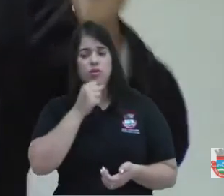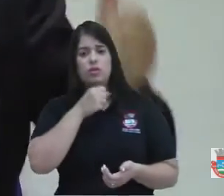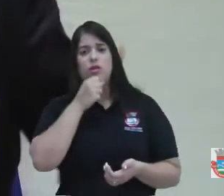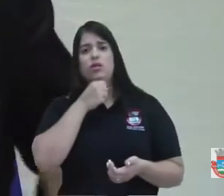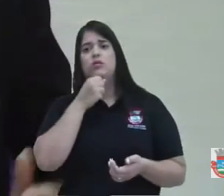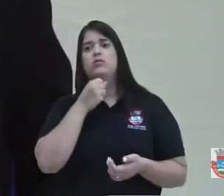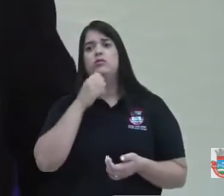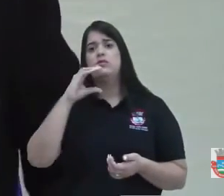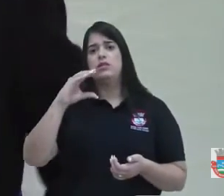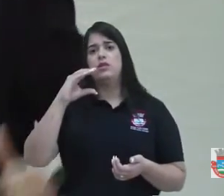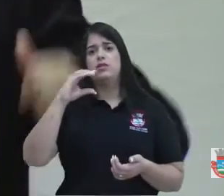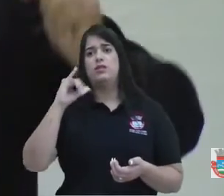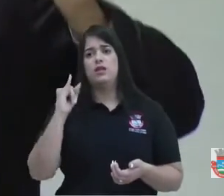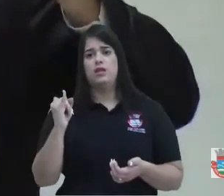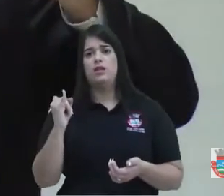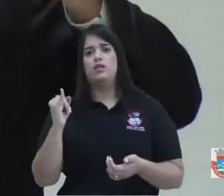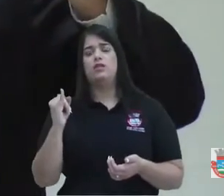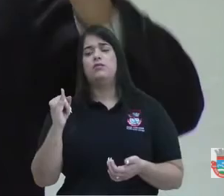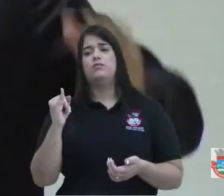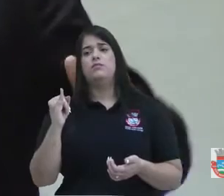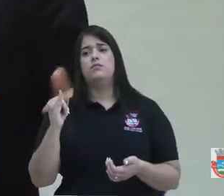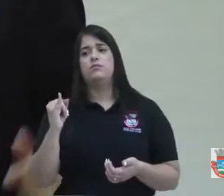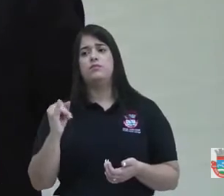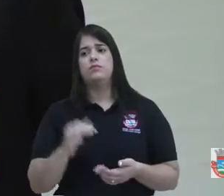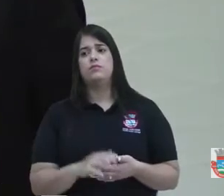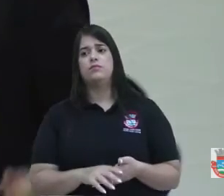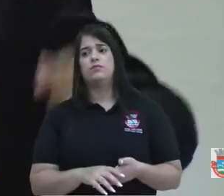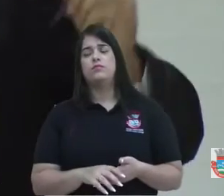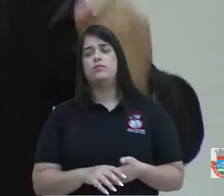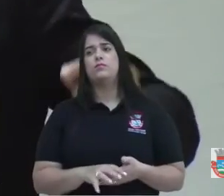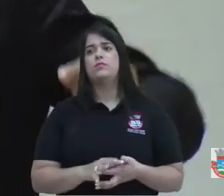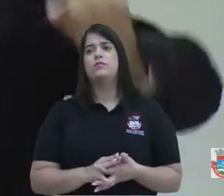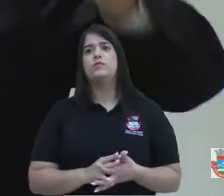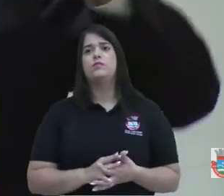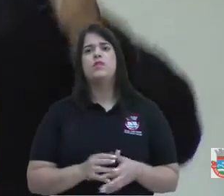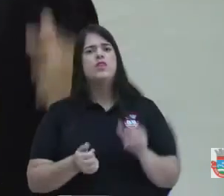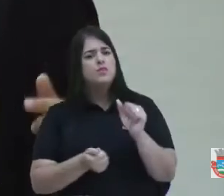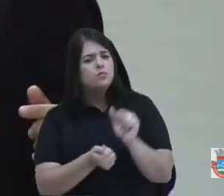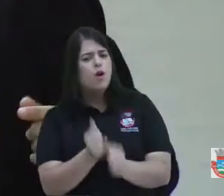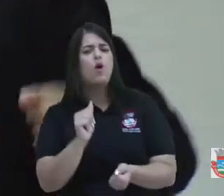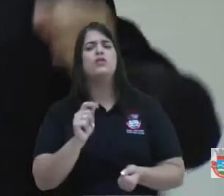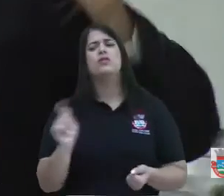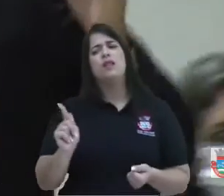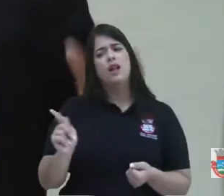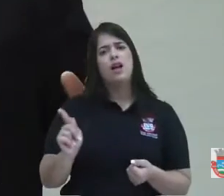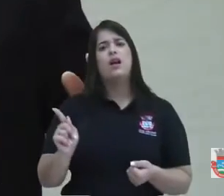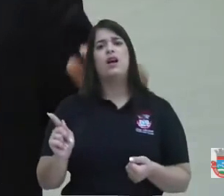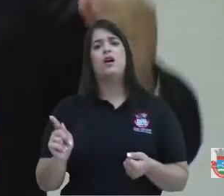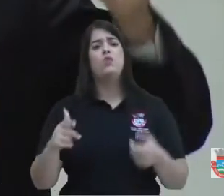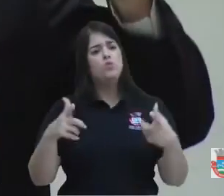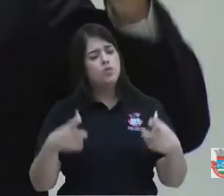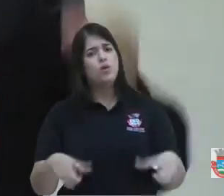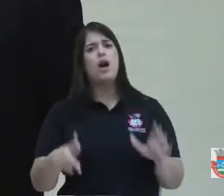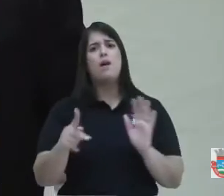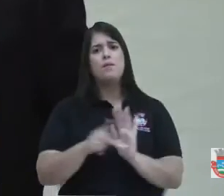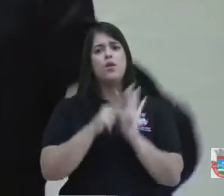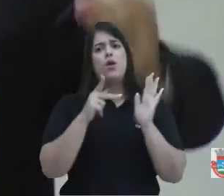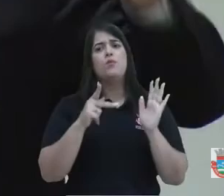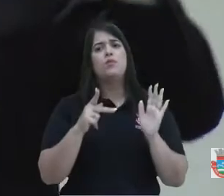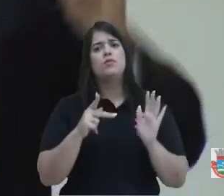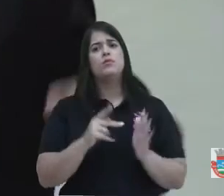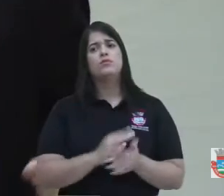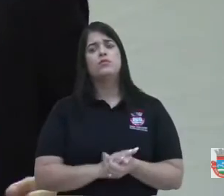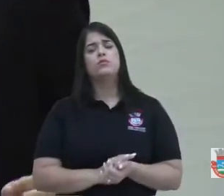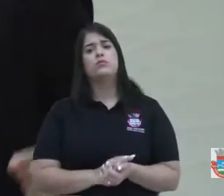para fazer atividades recreativas, esportivas, e que eles tenham um local para se divertir